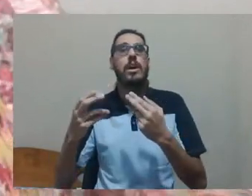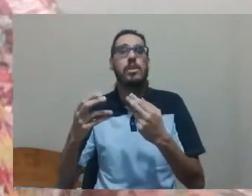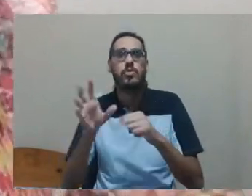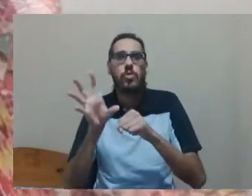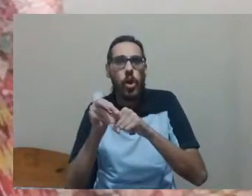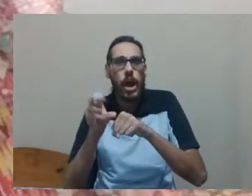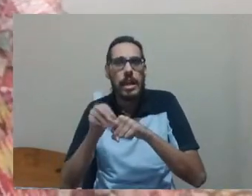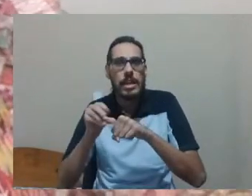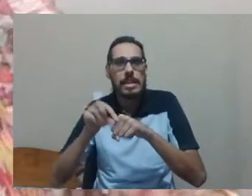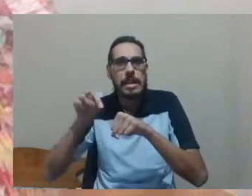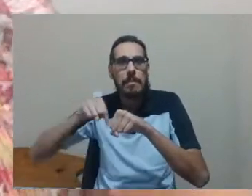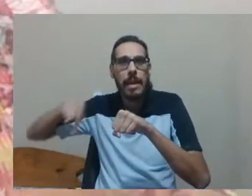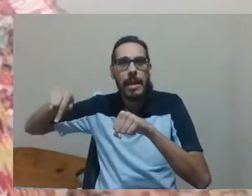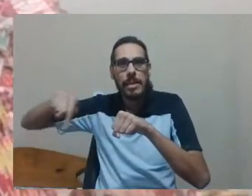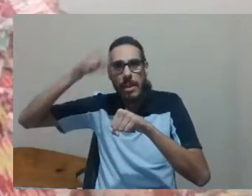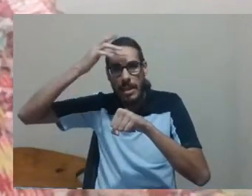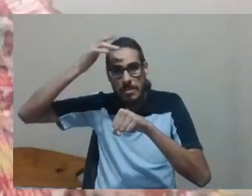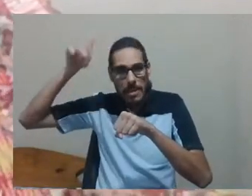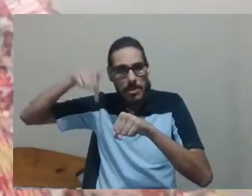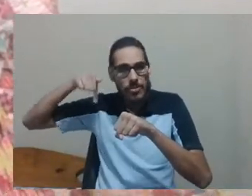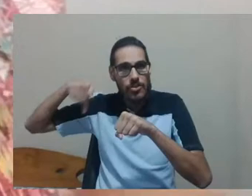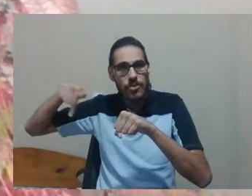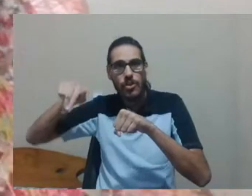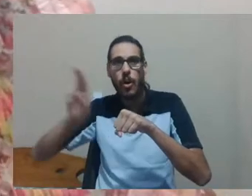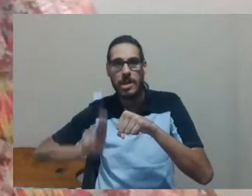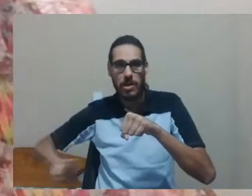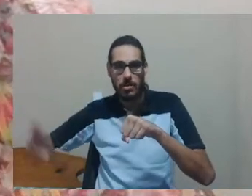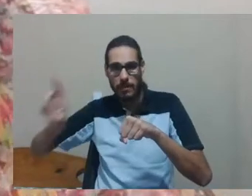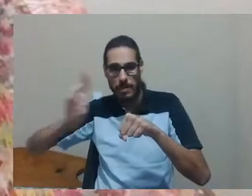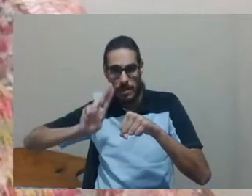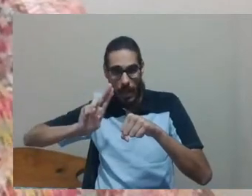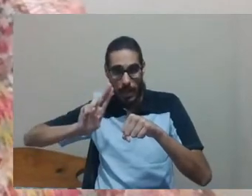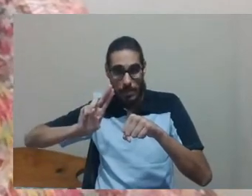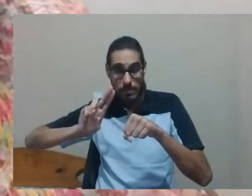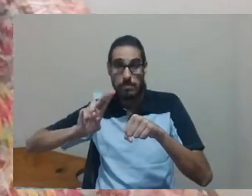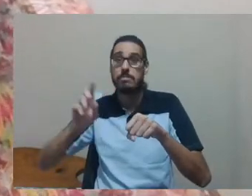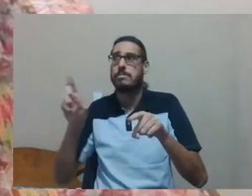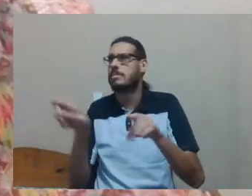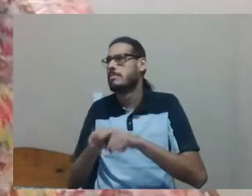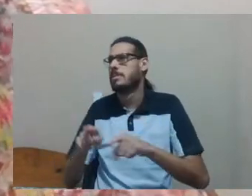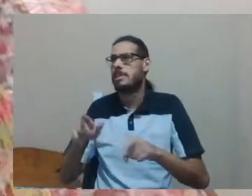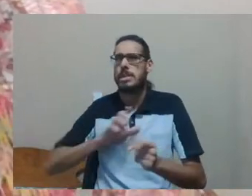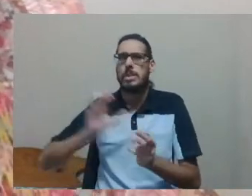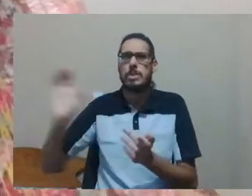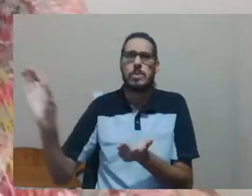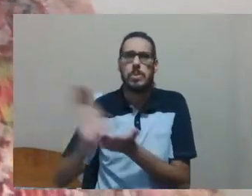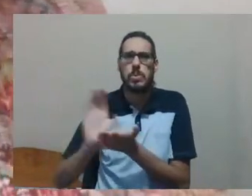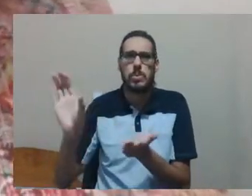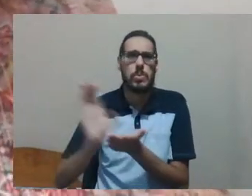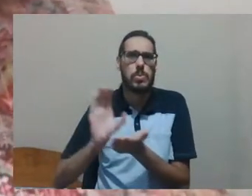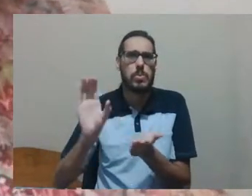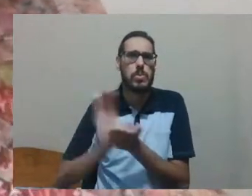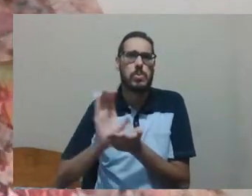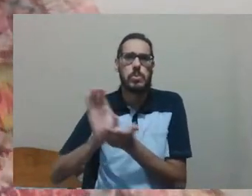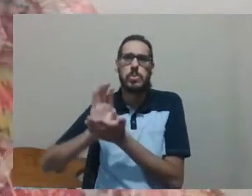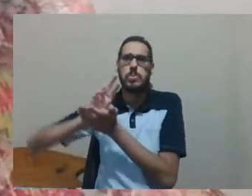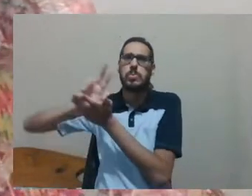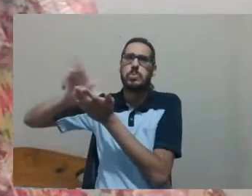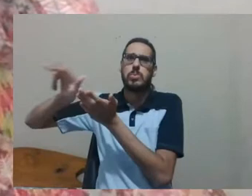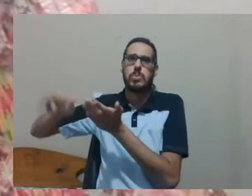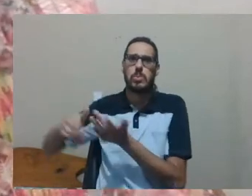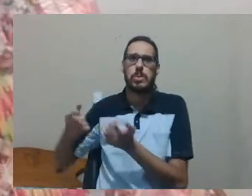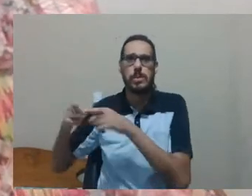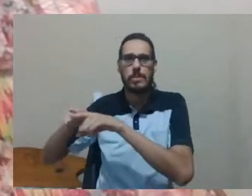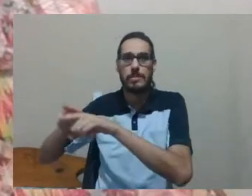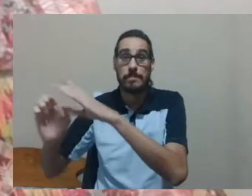universidade. E, claro, aí com uma entrada aí de vários recursos, trabalhando com empresas. Outra questão,